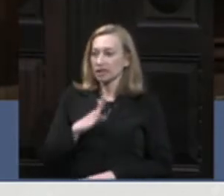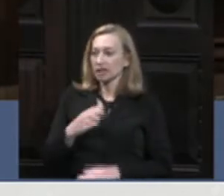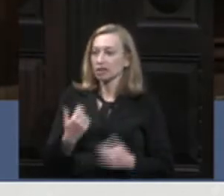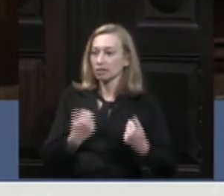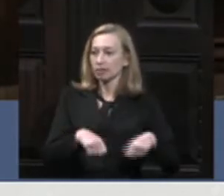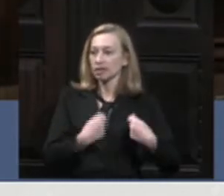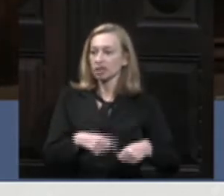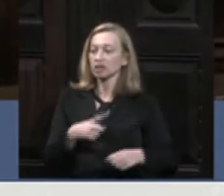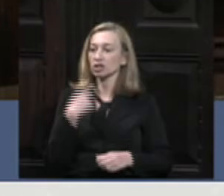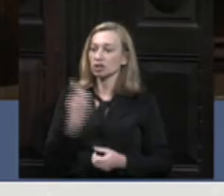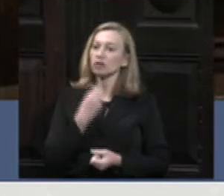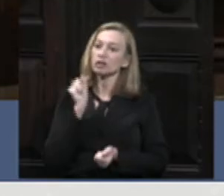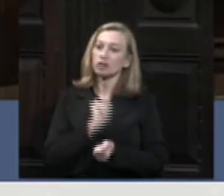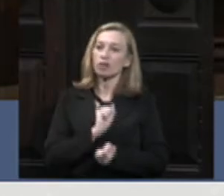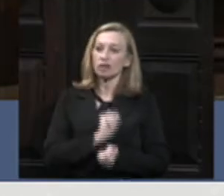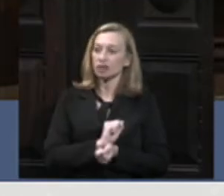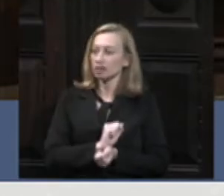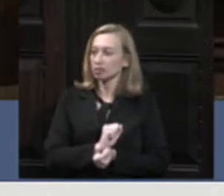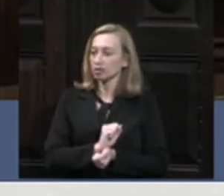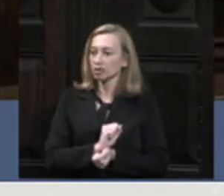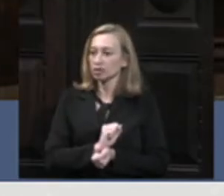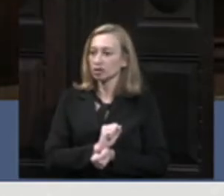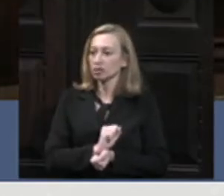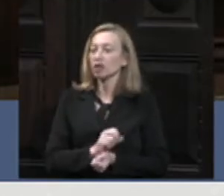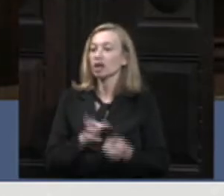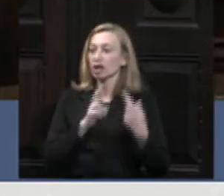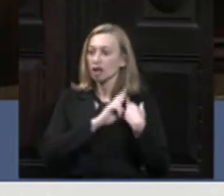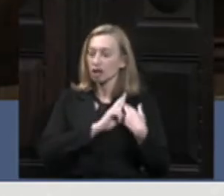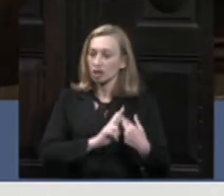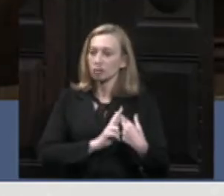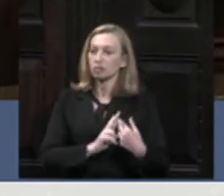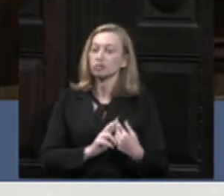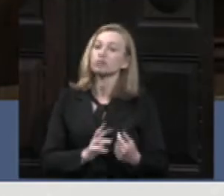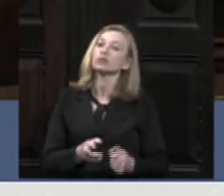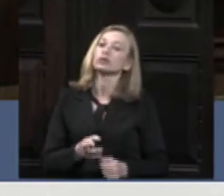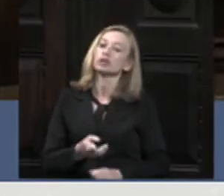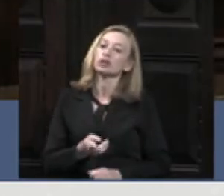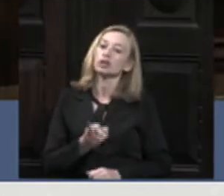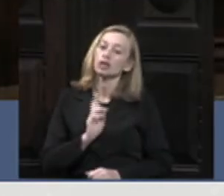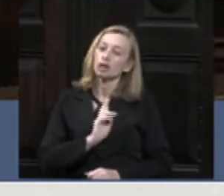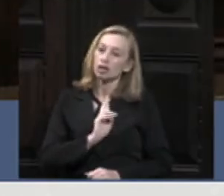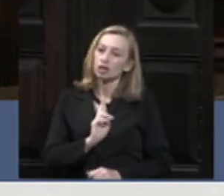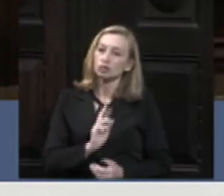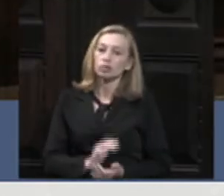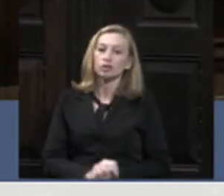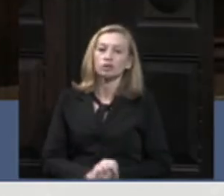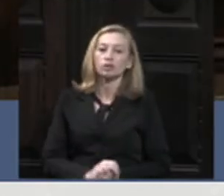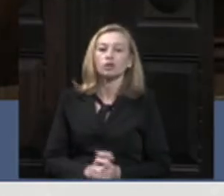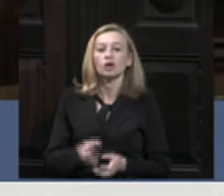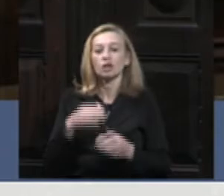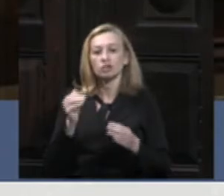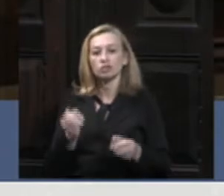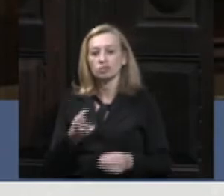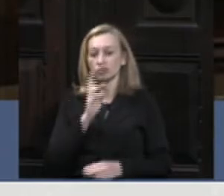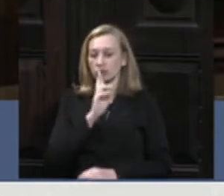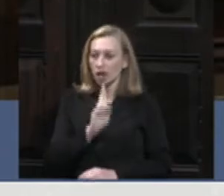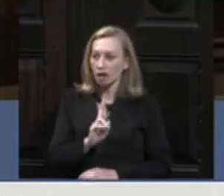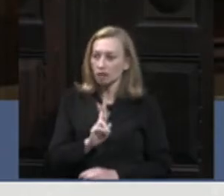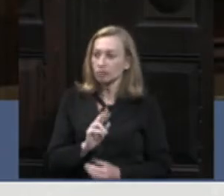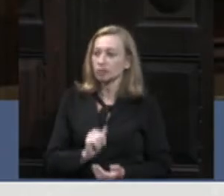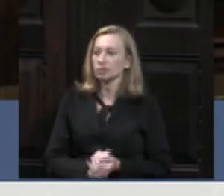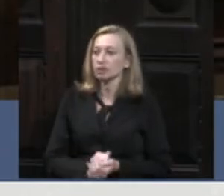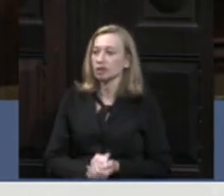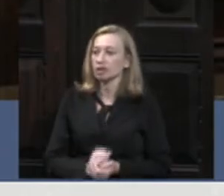nós esperamos do PSB, o respeito ao resultado das eleições, o